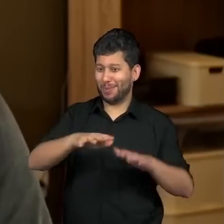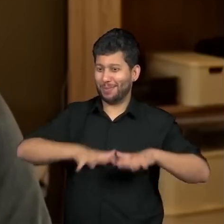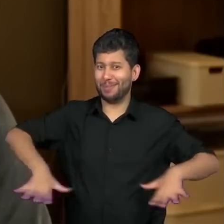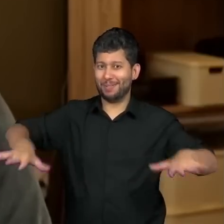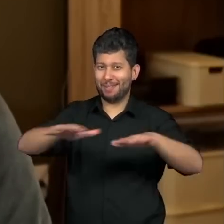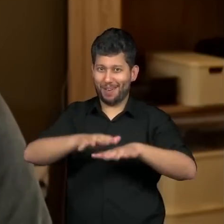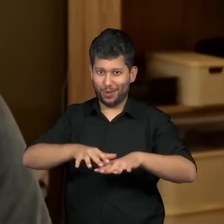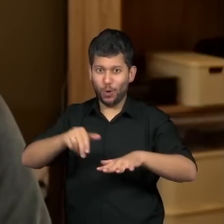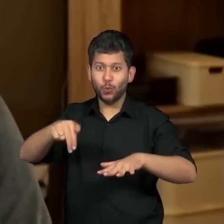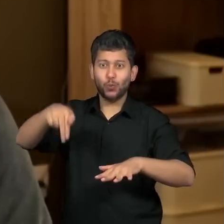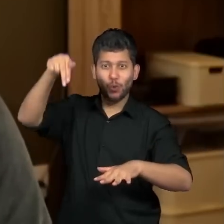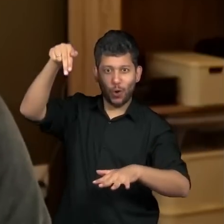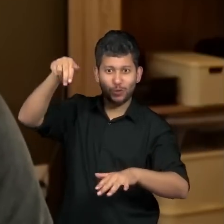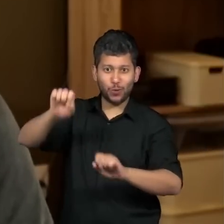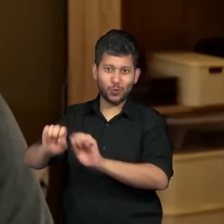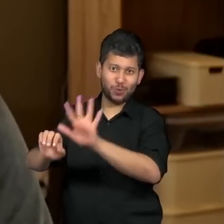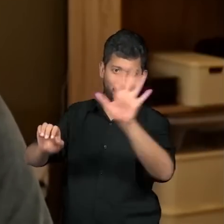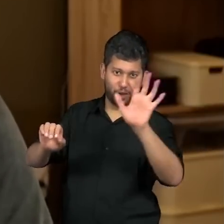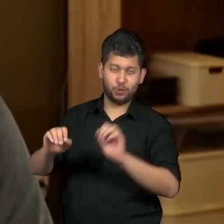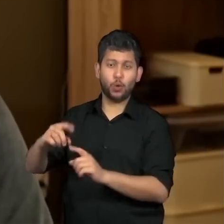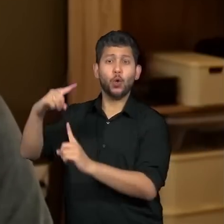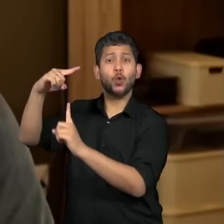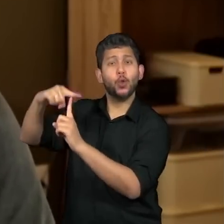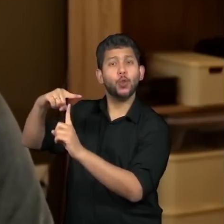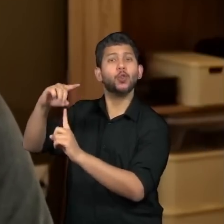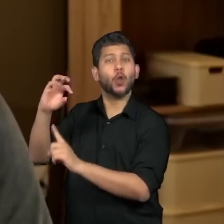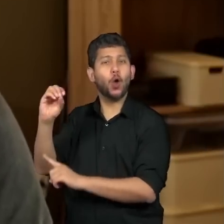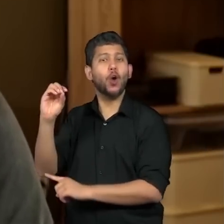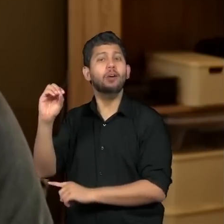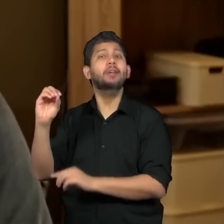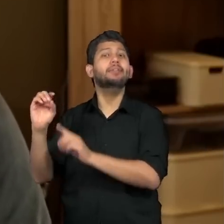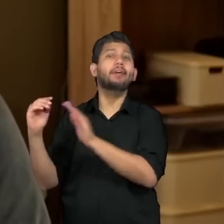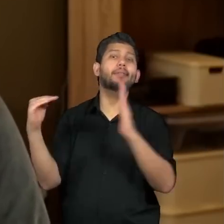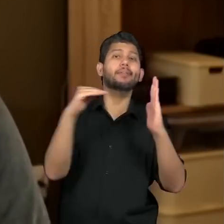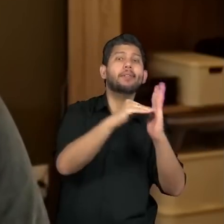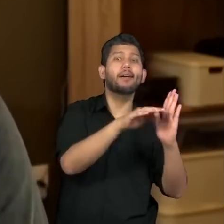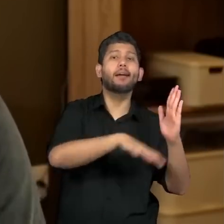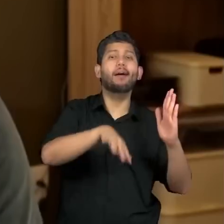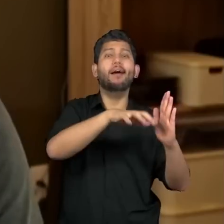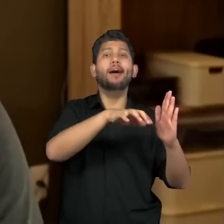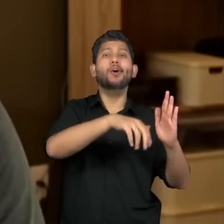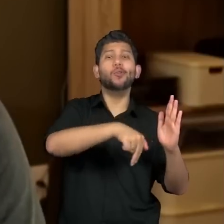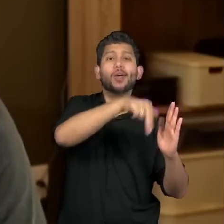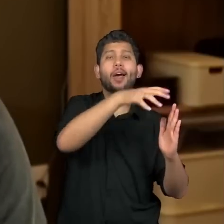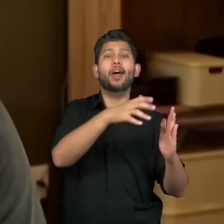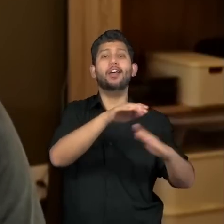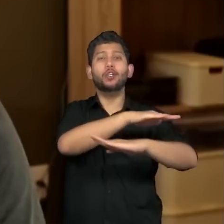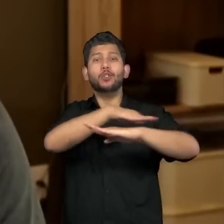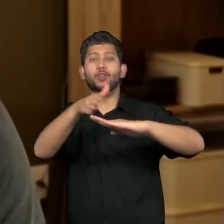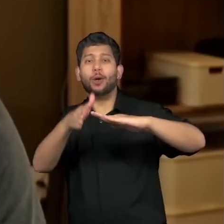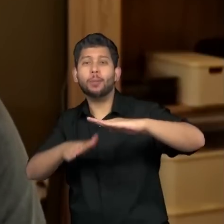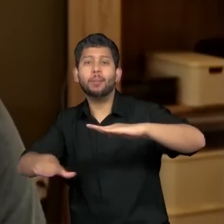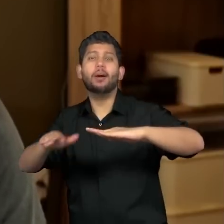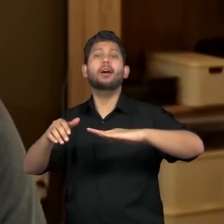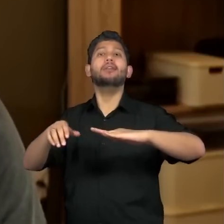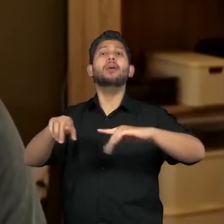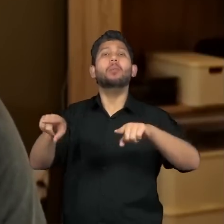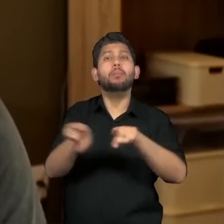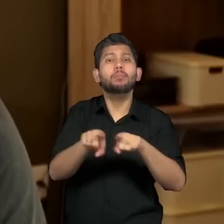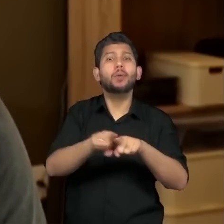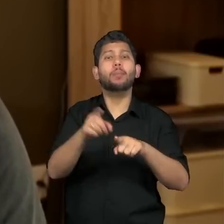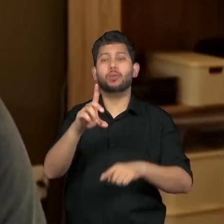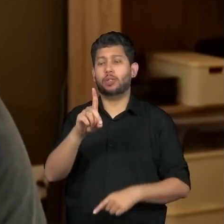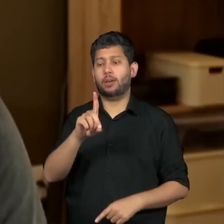Nordeste do Brasil, do Tocantins até o sertão nordestino, das chapadas, a Chapada do Araripe,